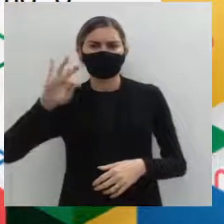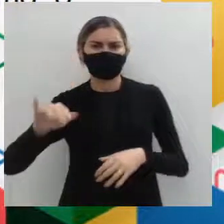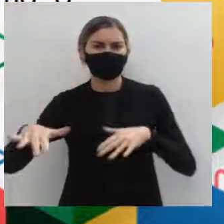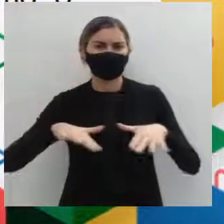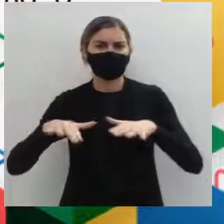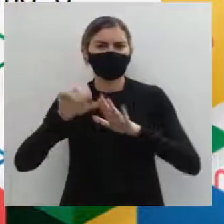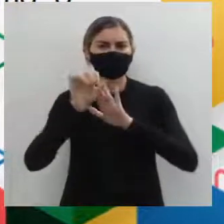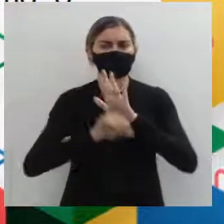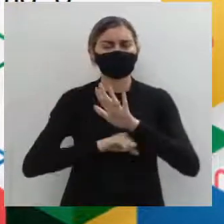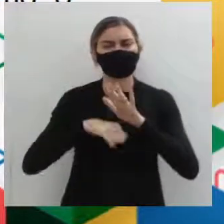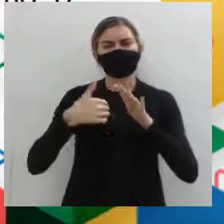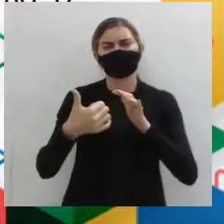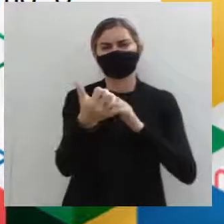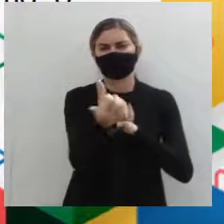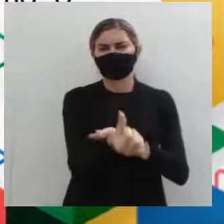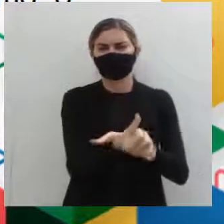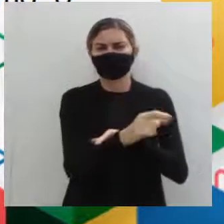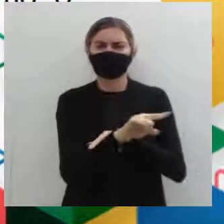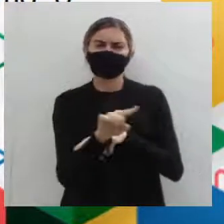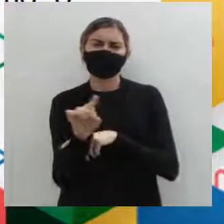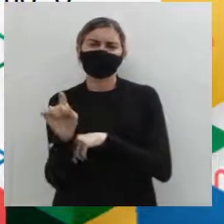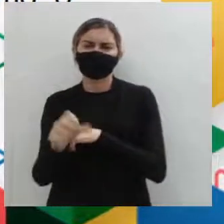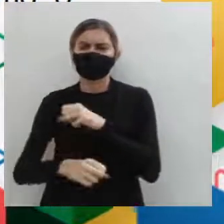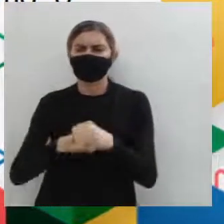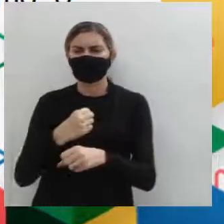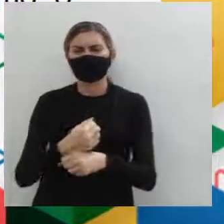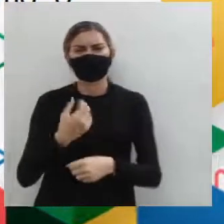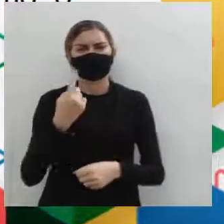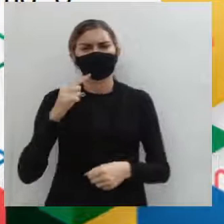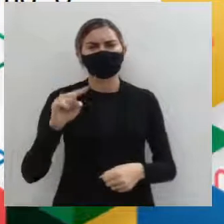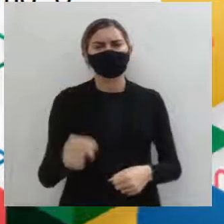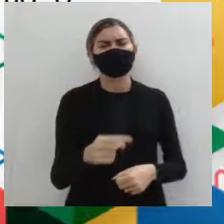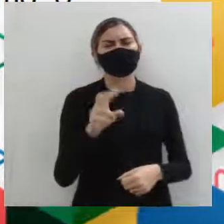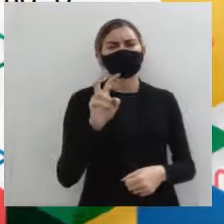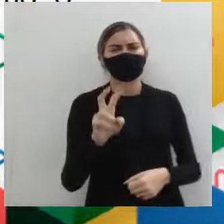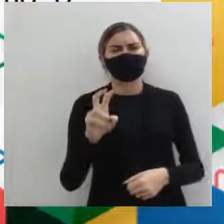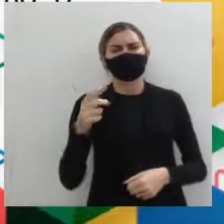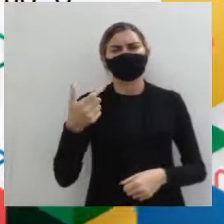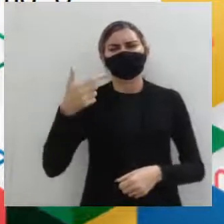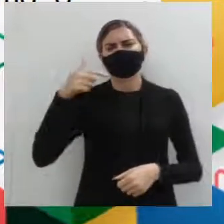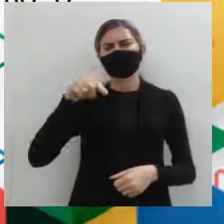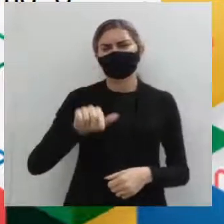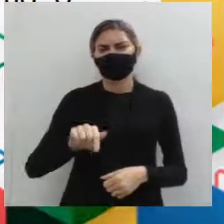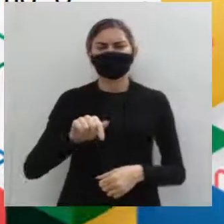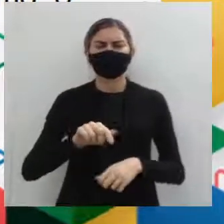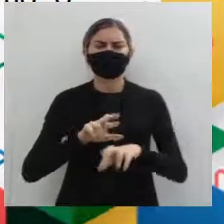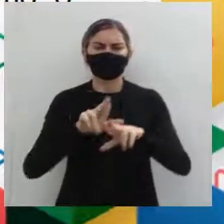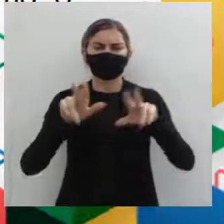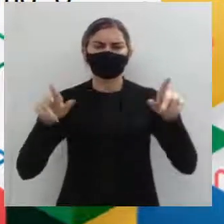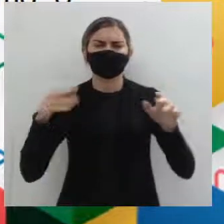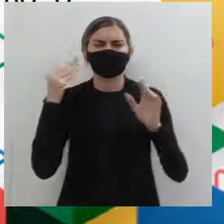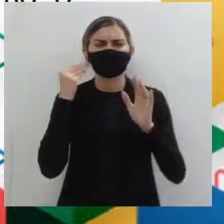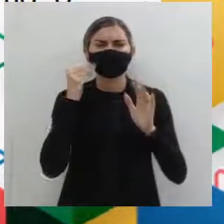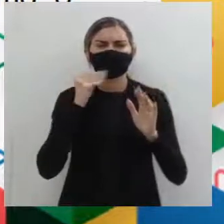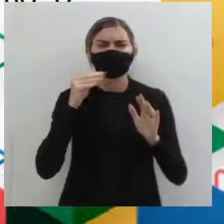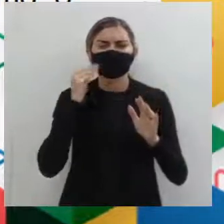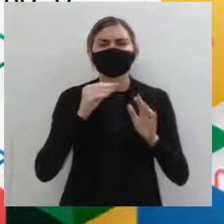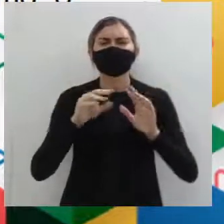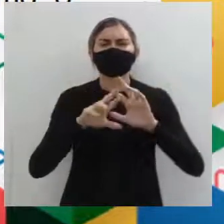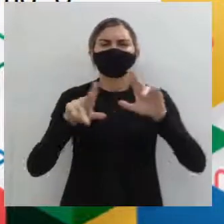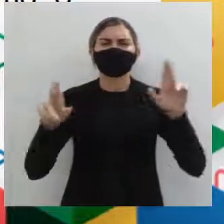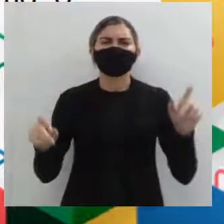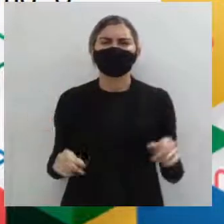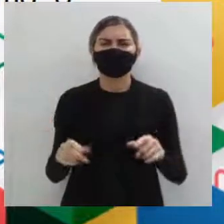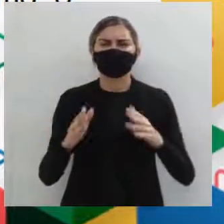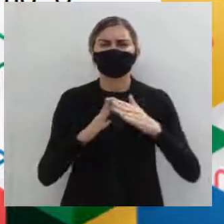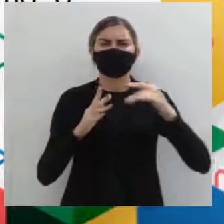no século XVI, no ano de 1517, com uma série de tentativas de reformar